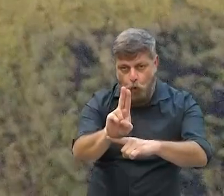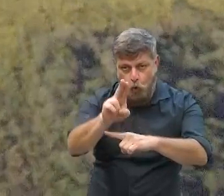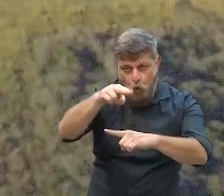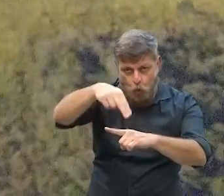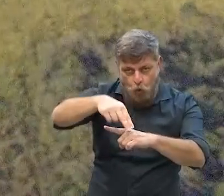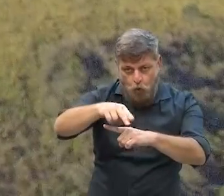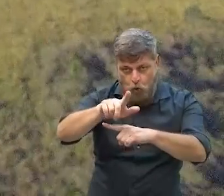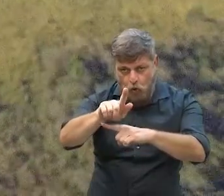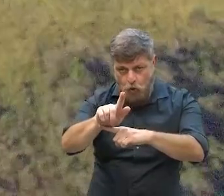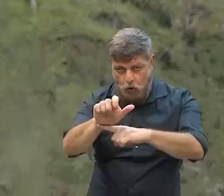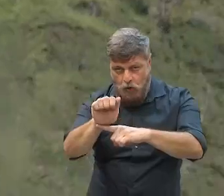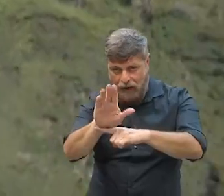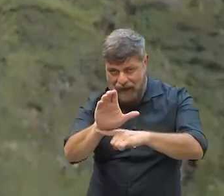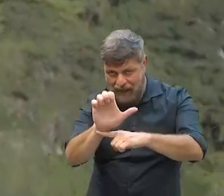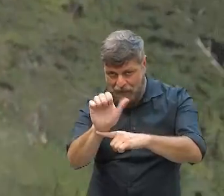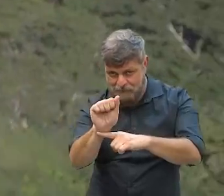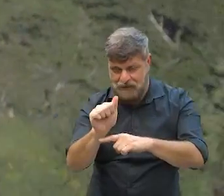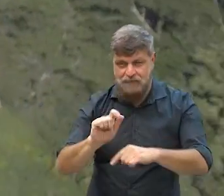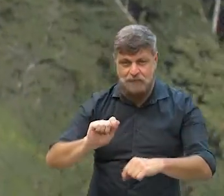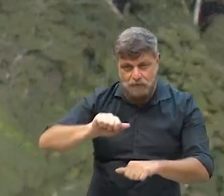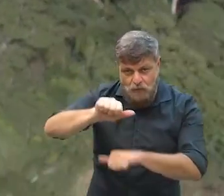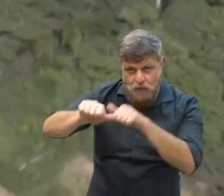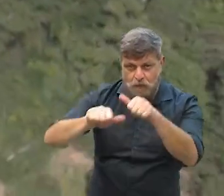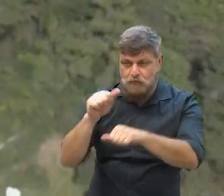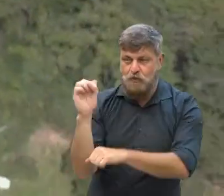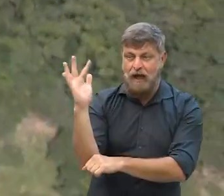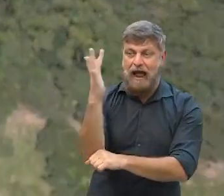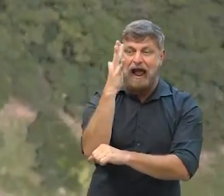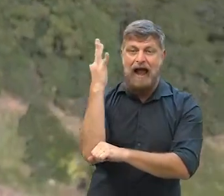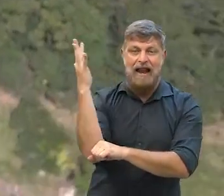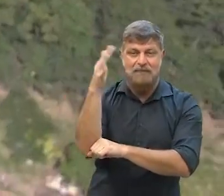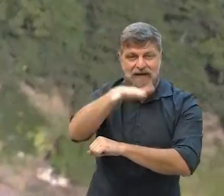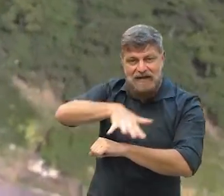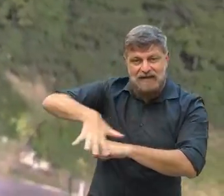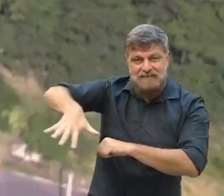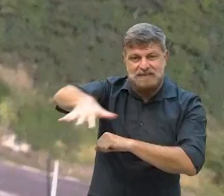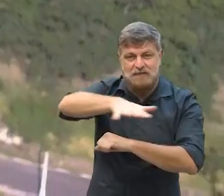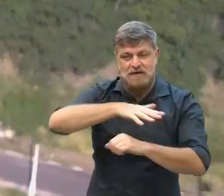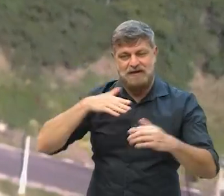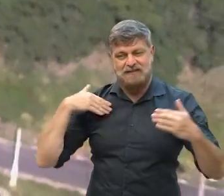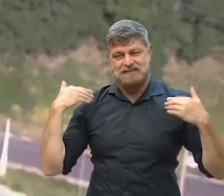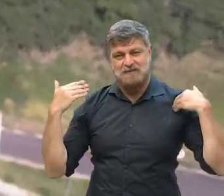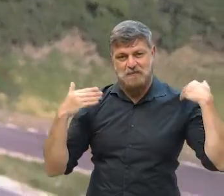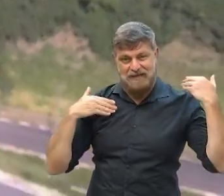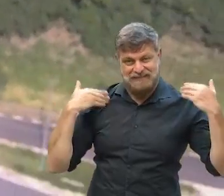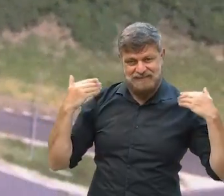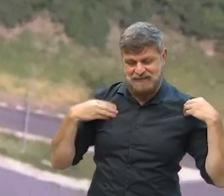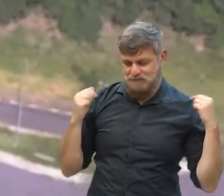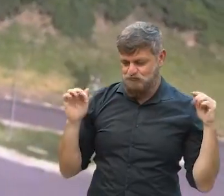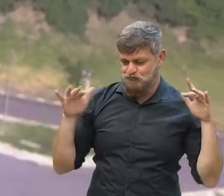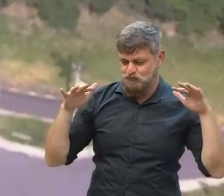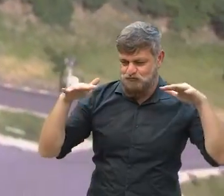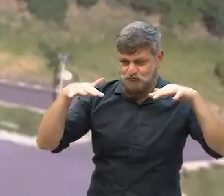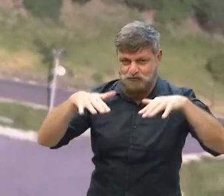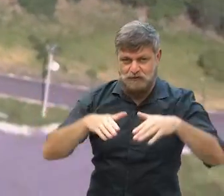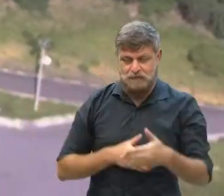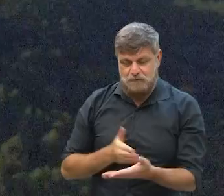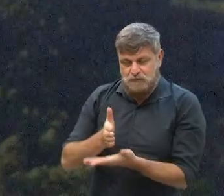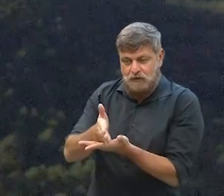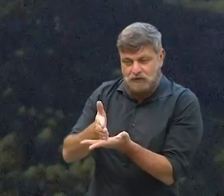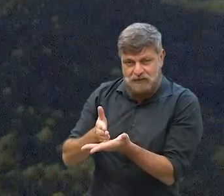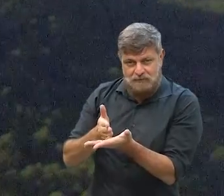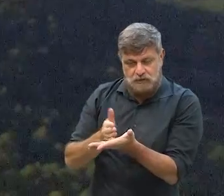Foi levada à instância climática em 1994 e tem seus limites geográficos pelo